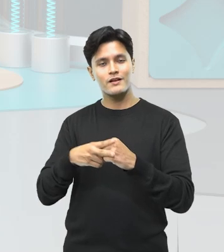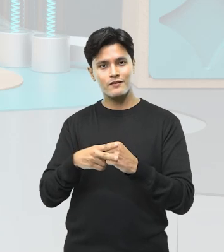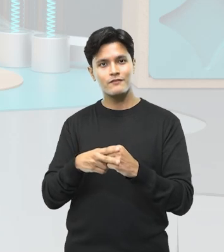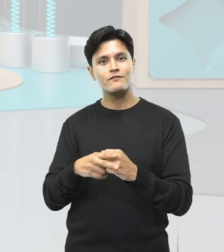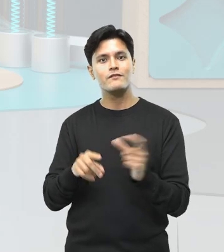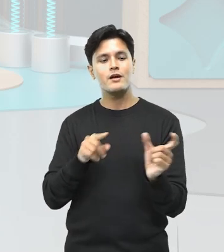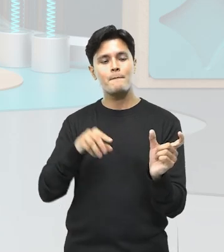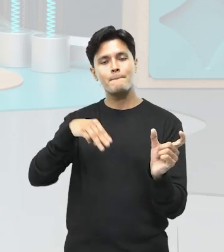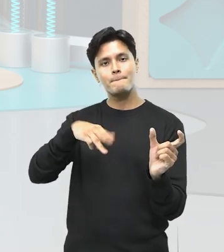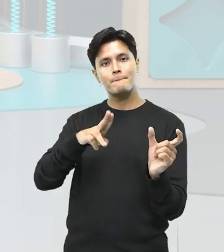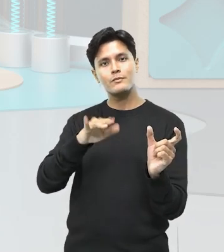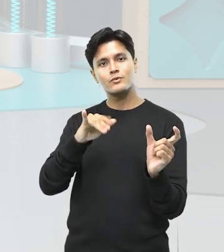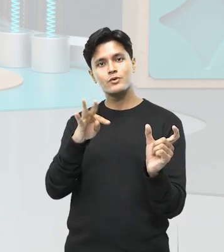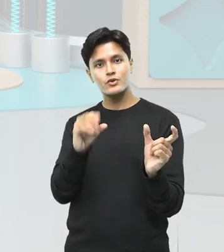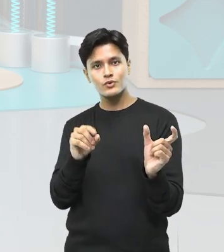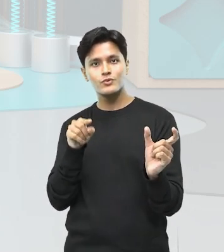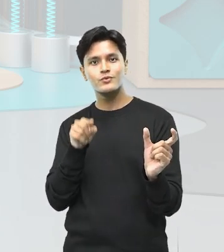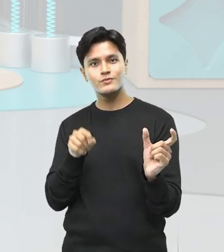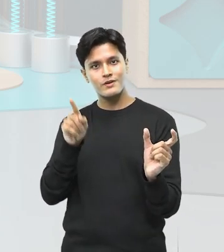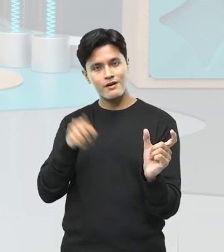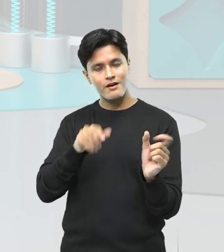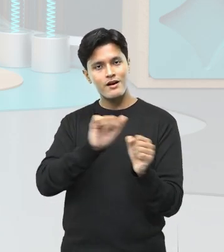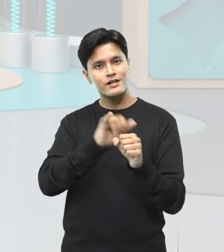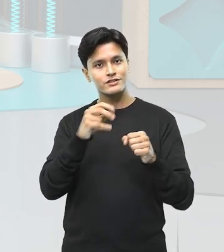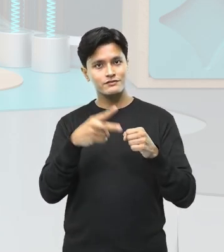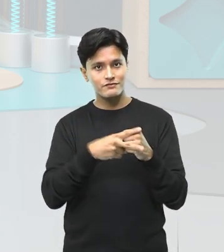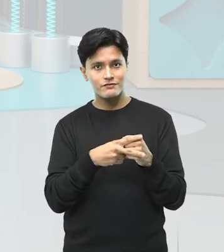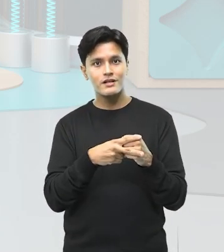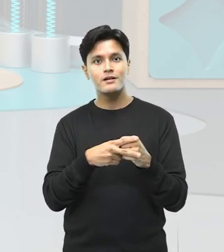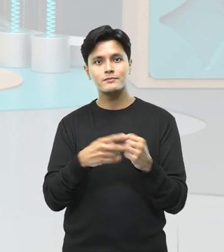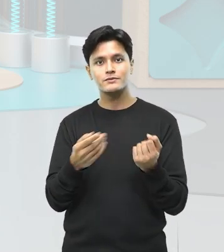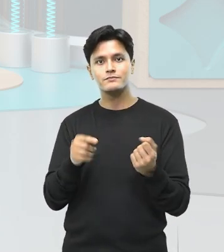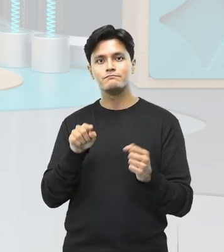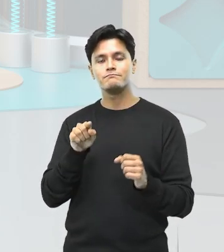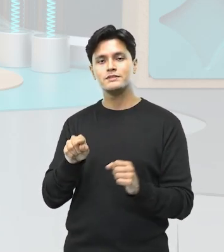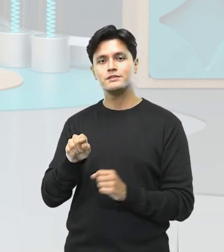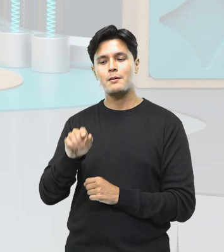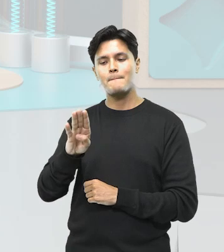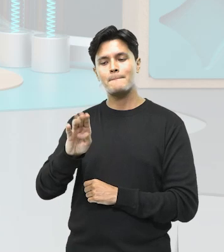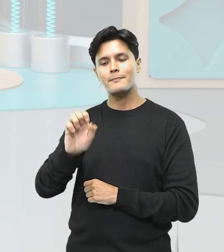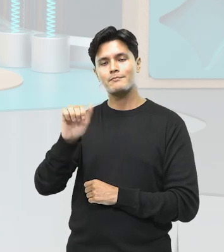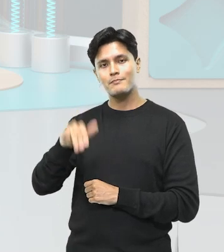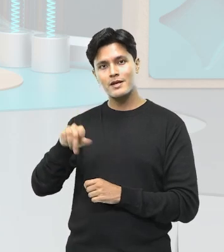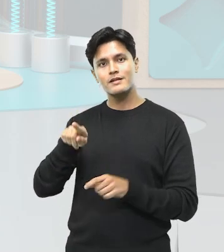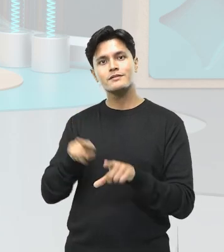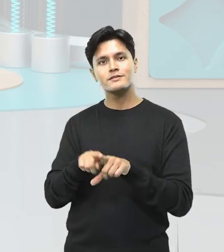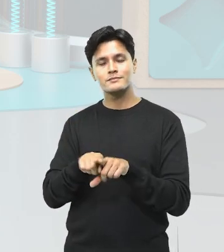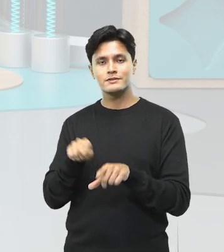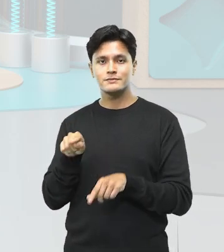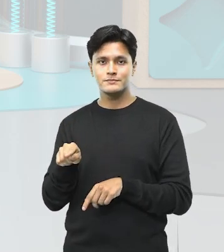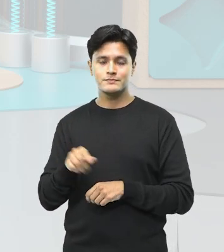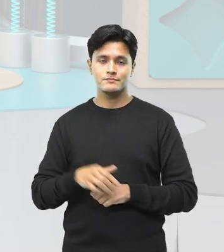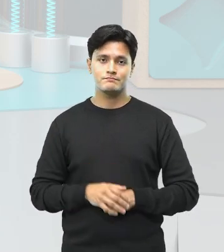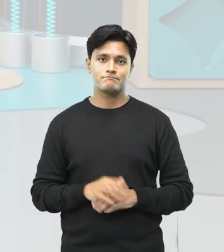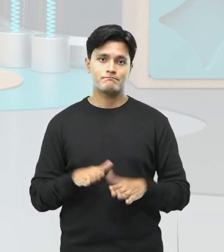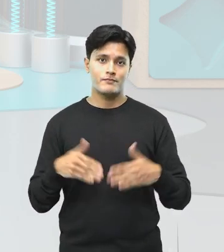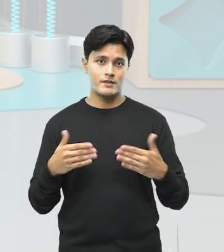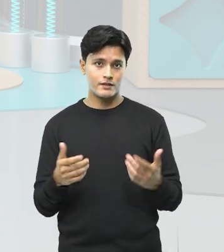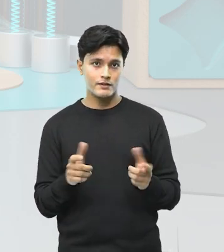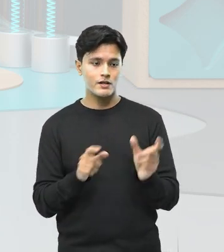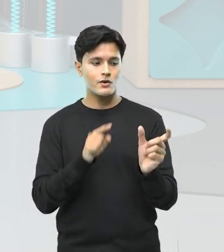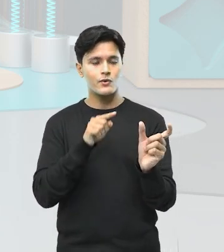bem é um advérbio também. Ou então vejam que o próprio advérbio alterou, né,